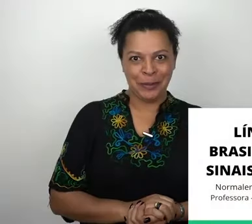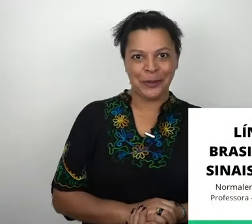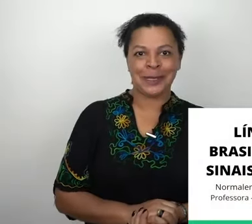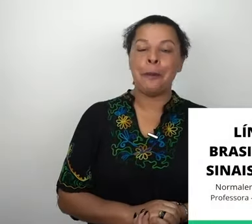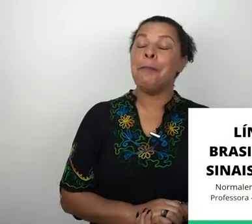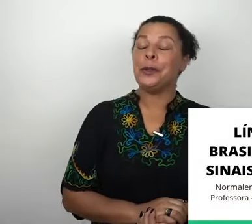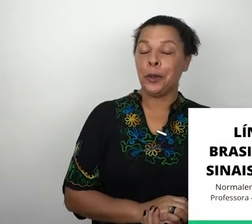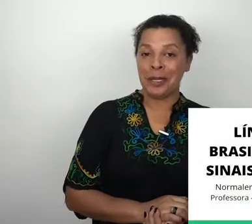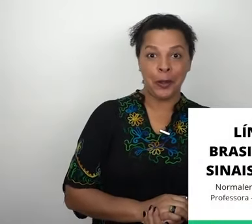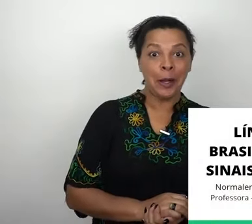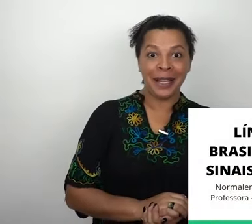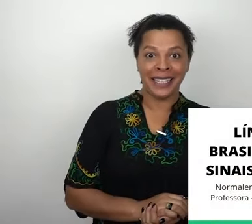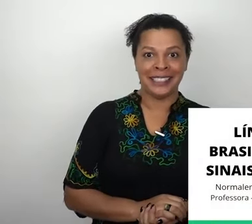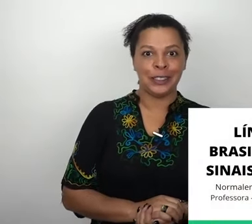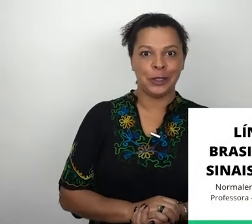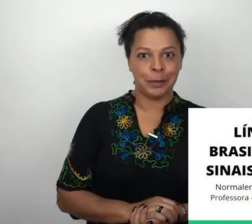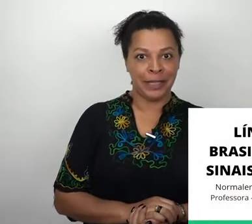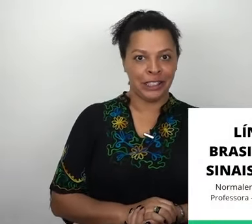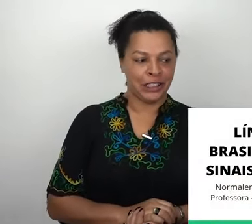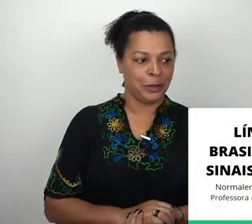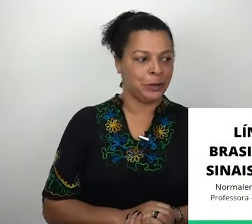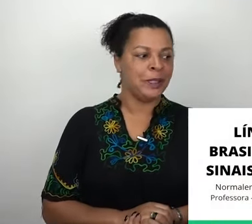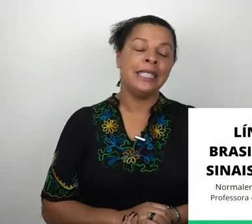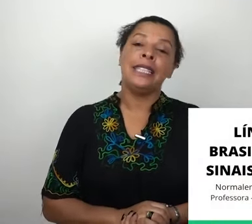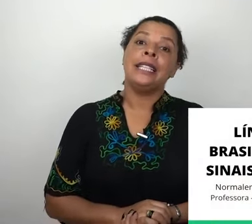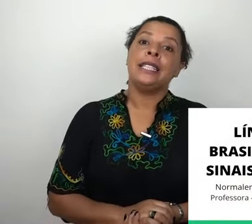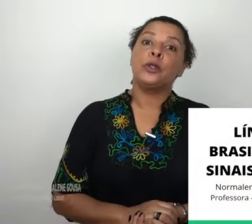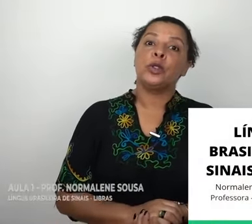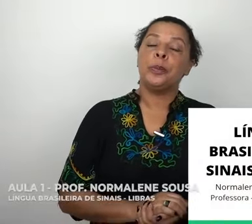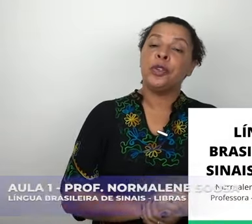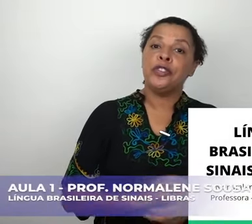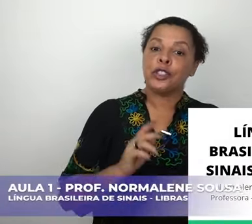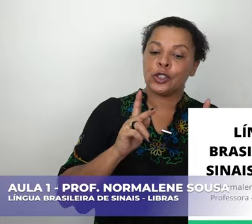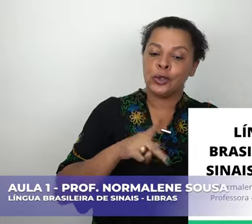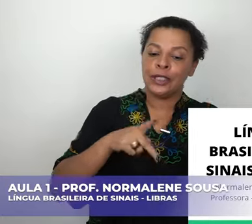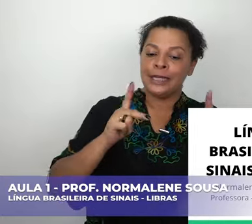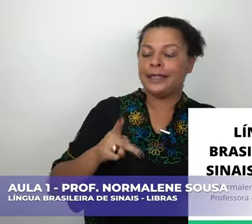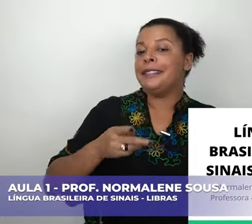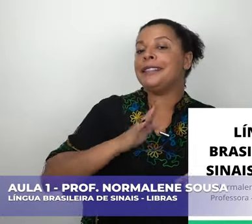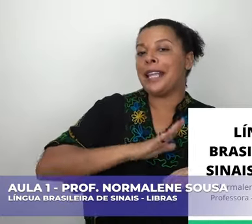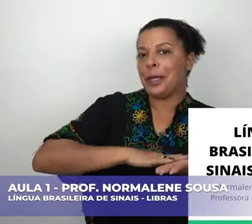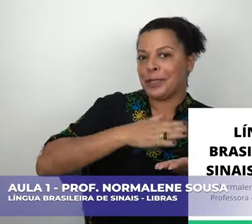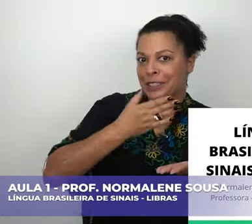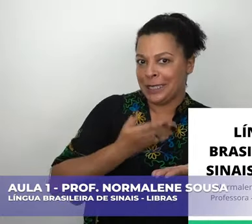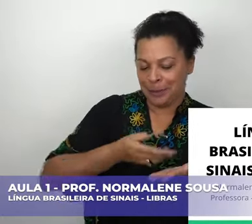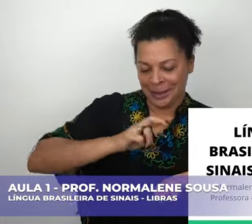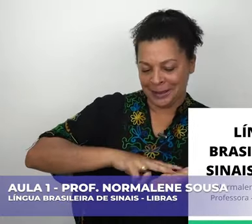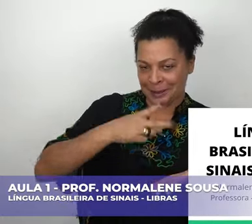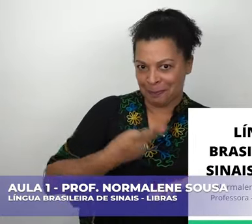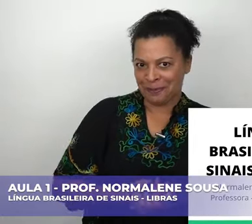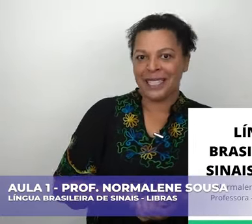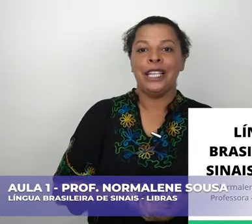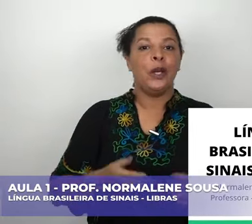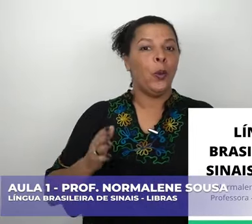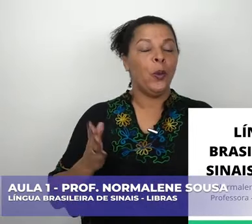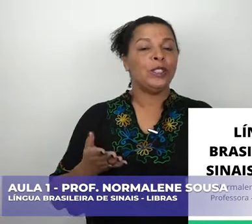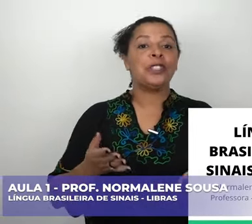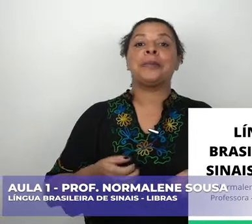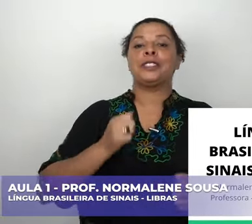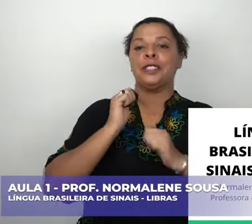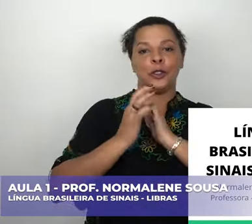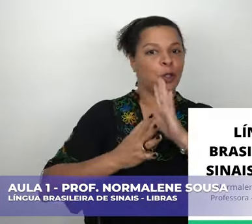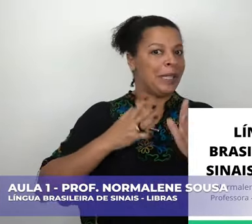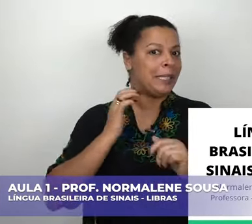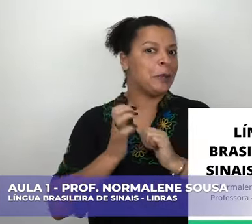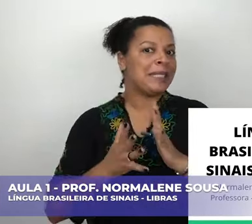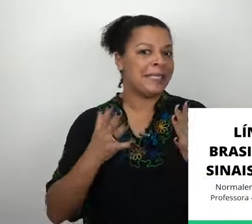Olá, acadêmicos! Meu nome é Normalene Souza Benedito, eu sou professora e intérprete de Libras.